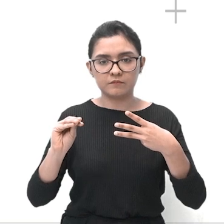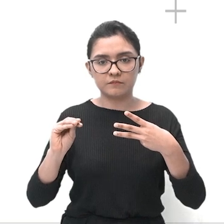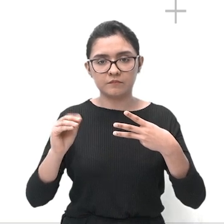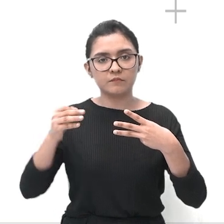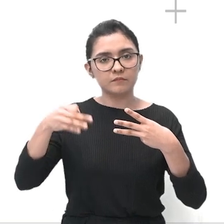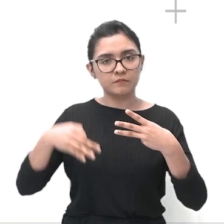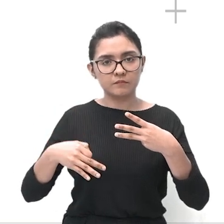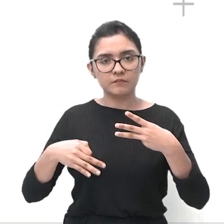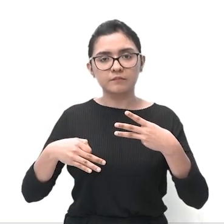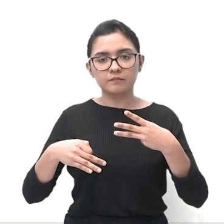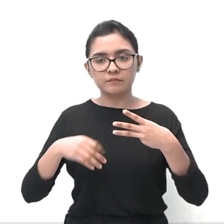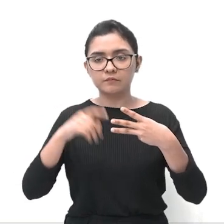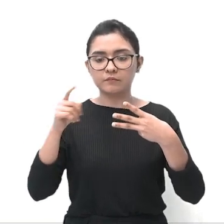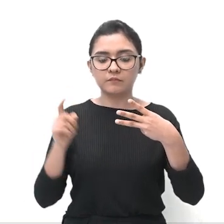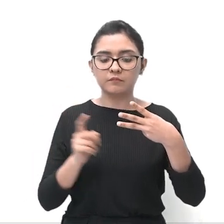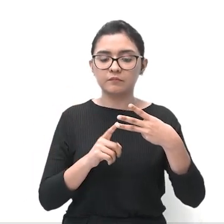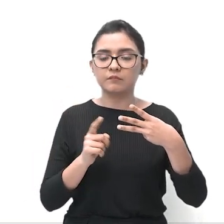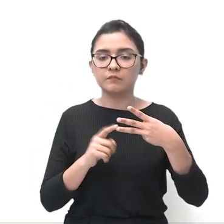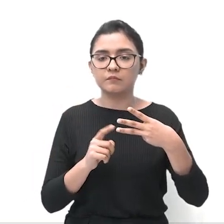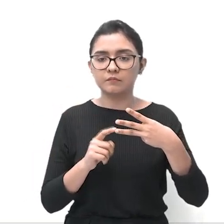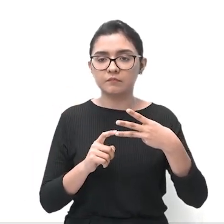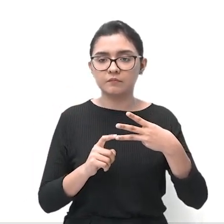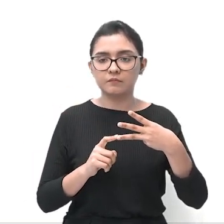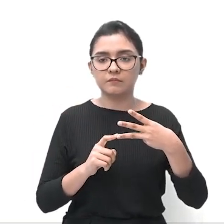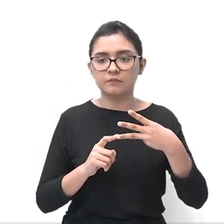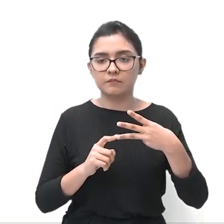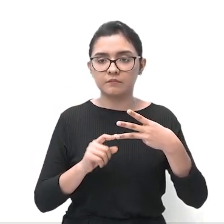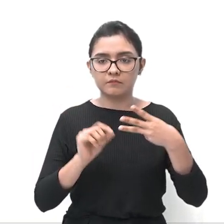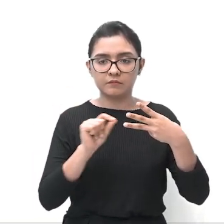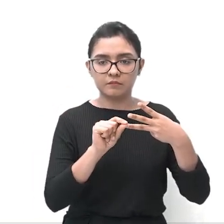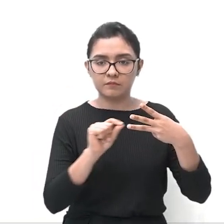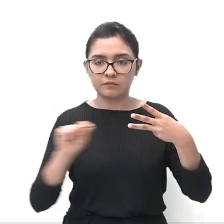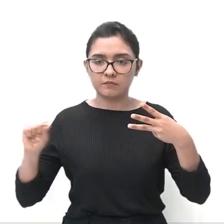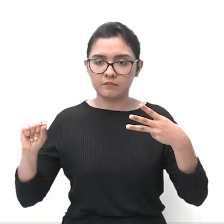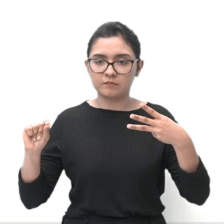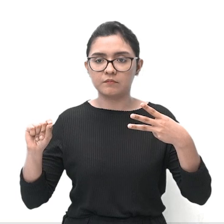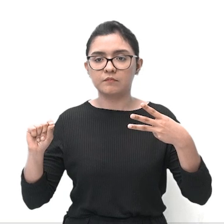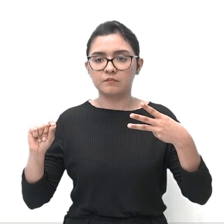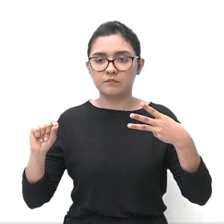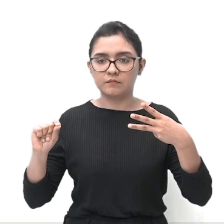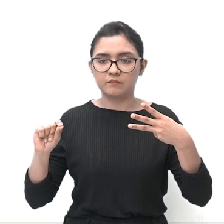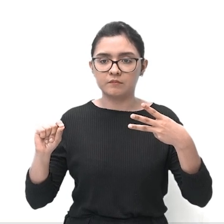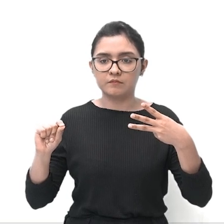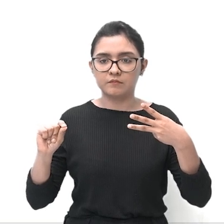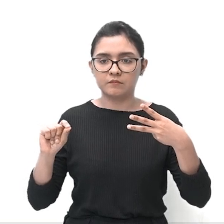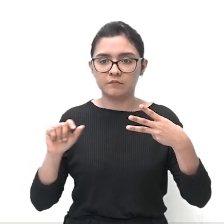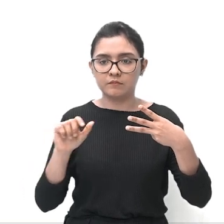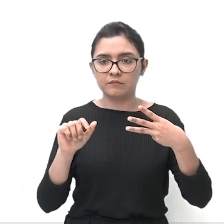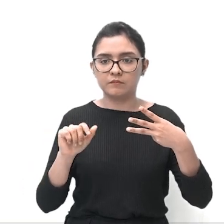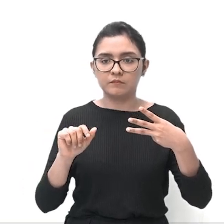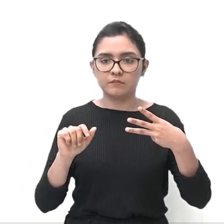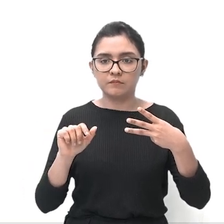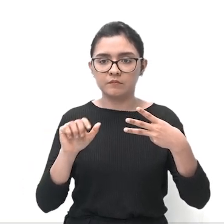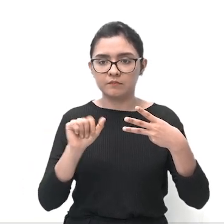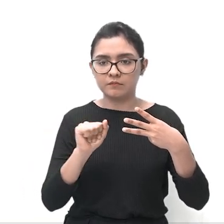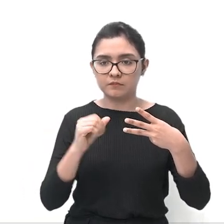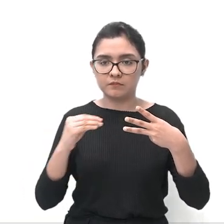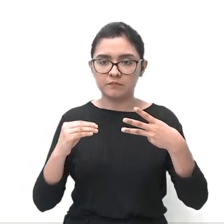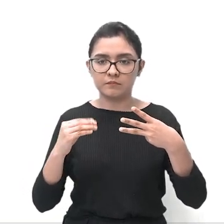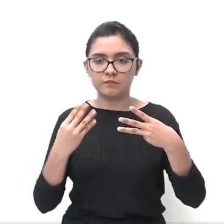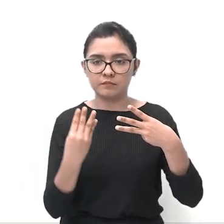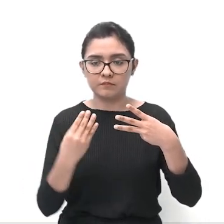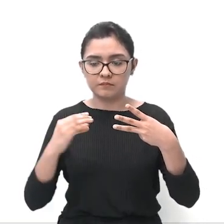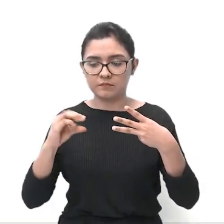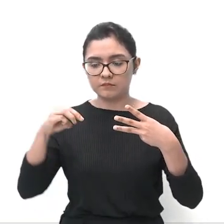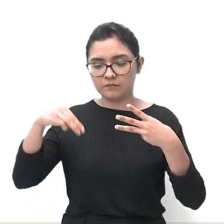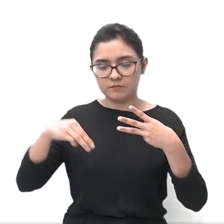E, ó, o segmento AC mede 4 centímetros. Então a gente